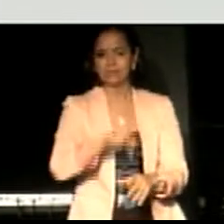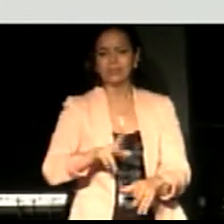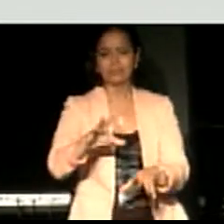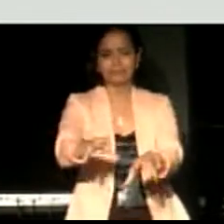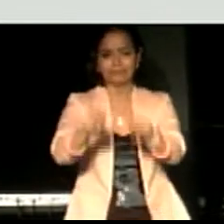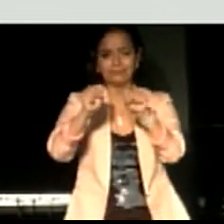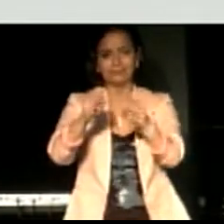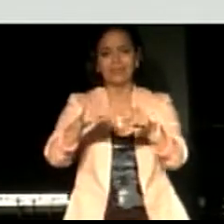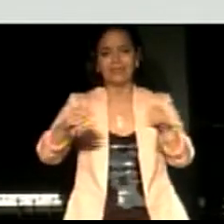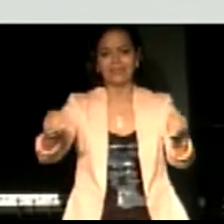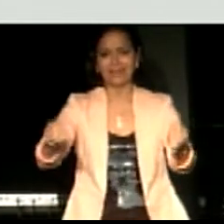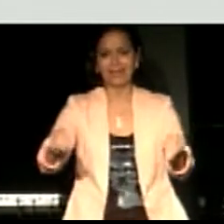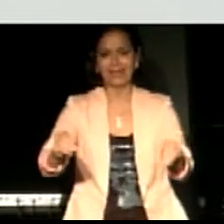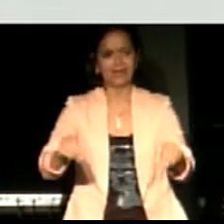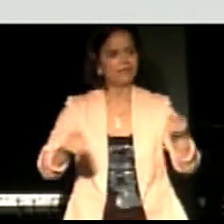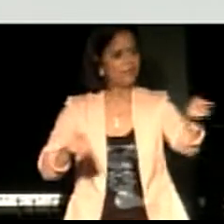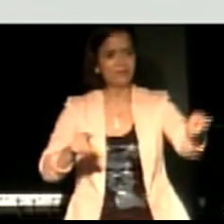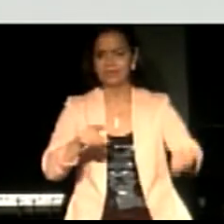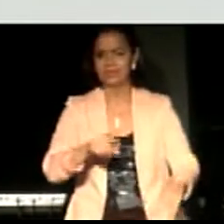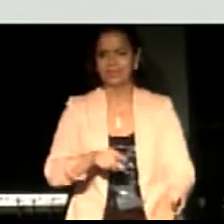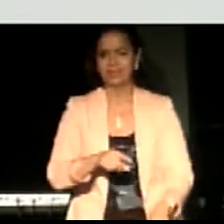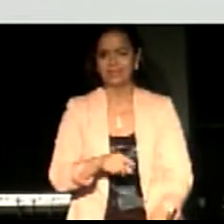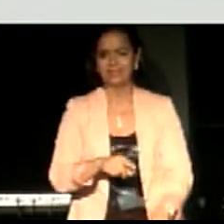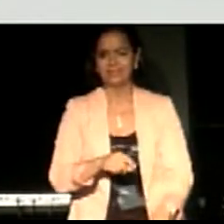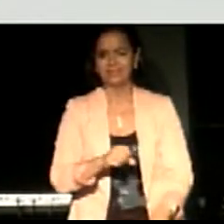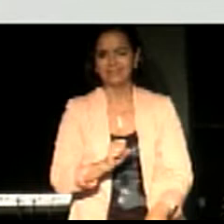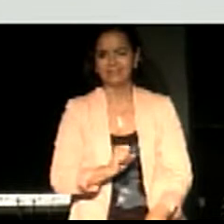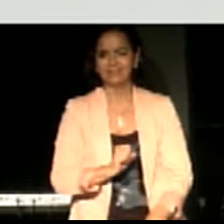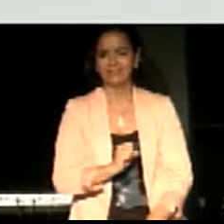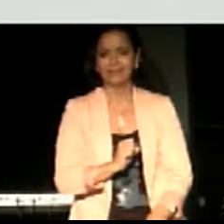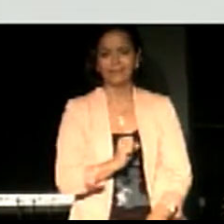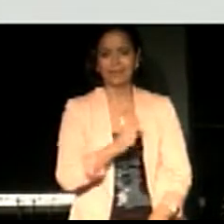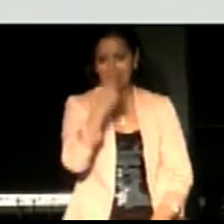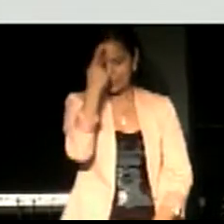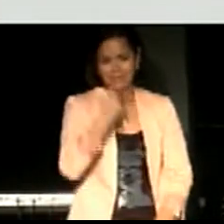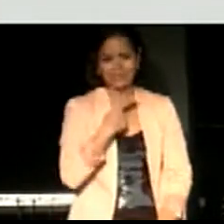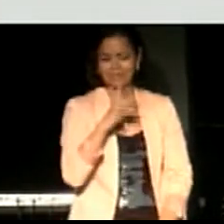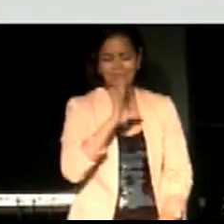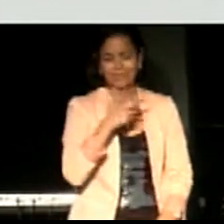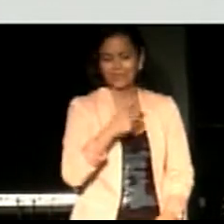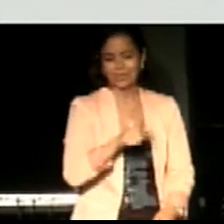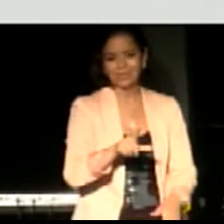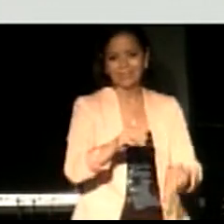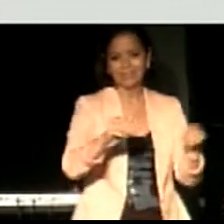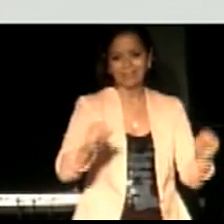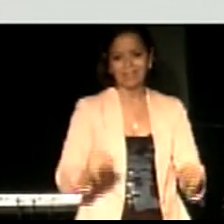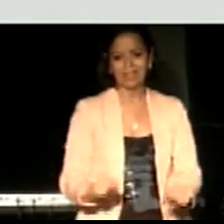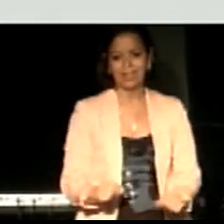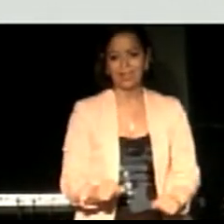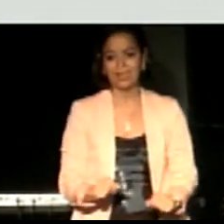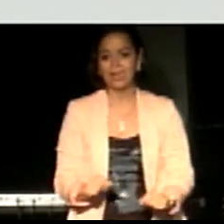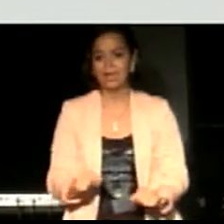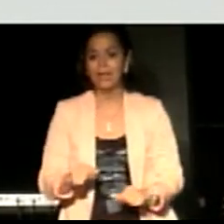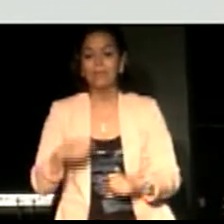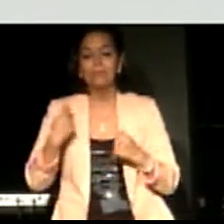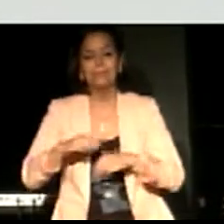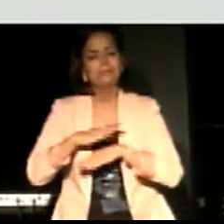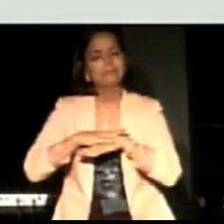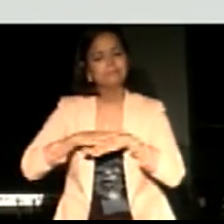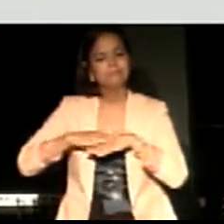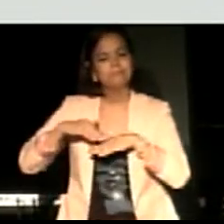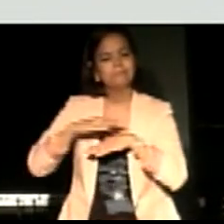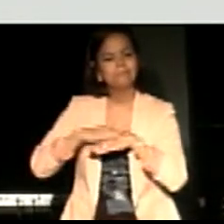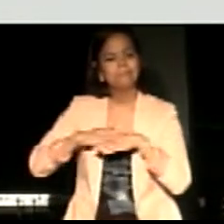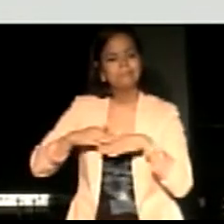Era demais para a mente daquelas pessoas, ainda é muito para a nossa mente. Porque a mansidão, na